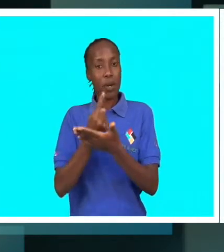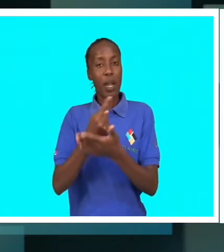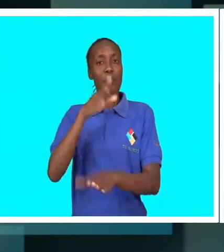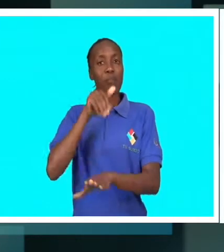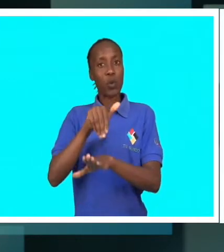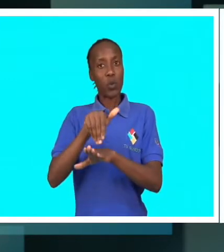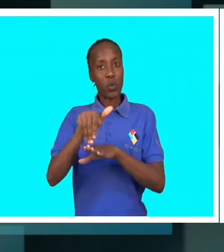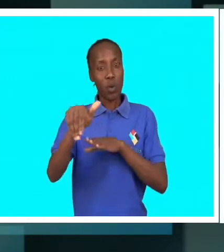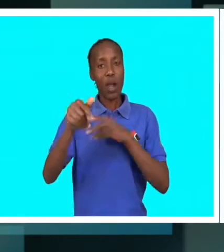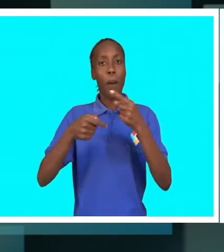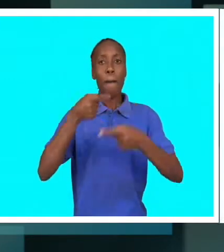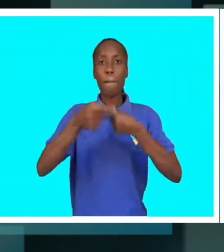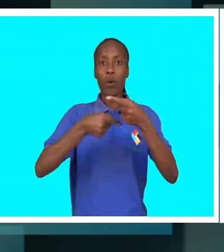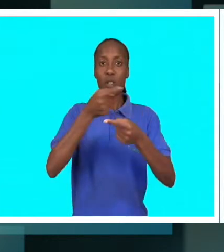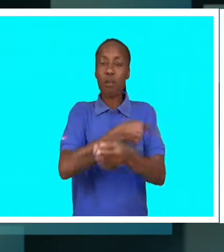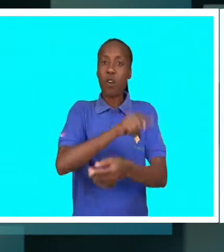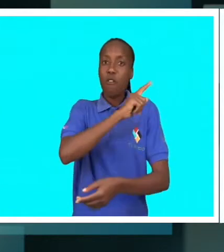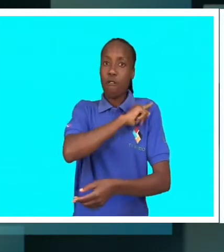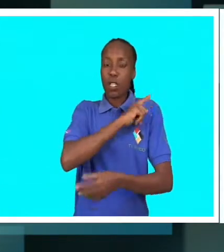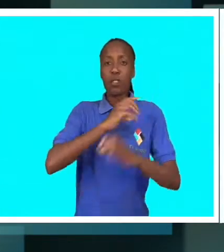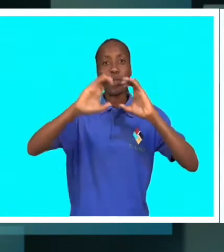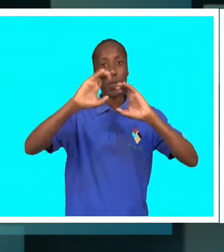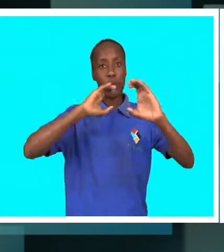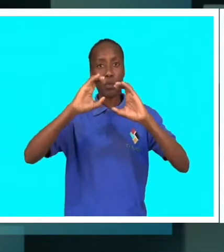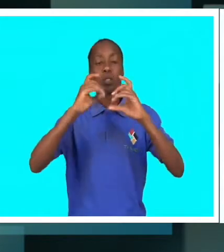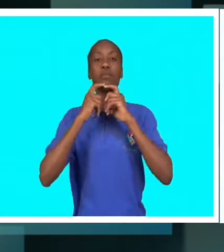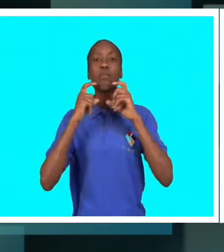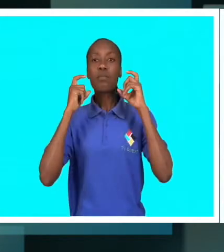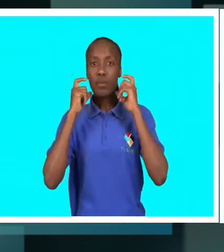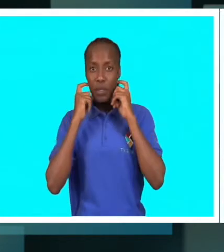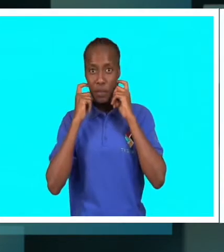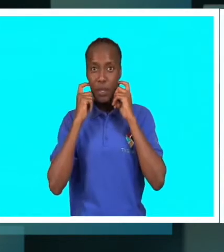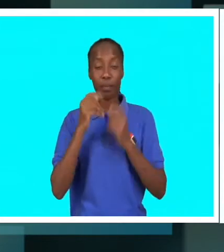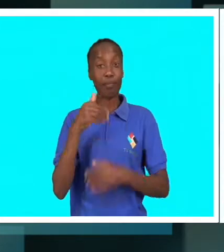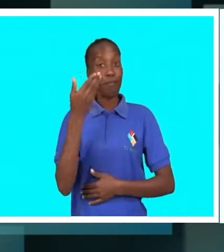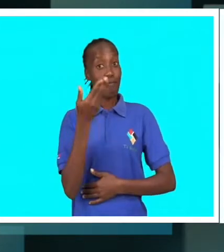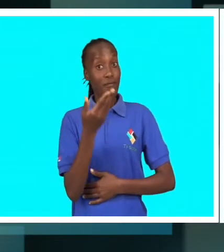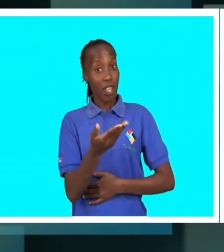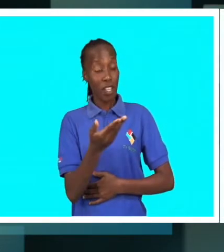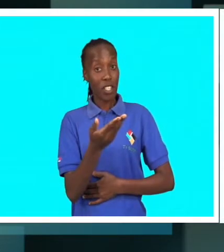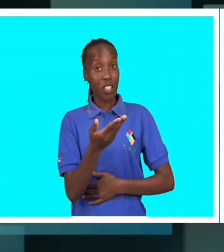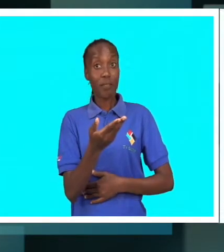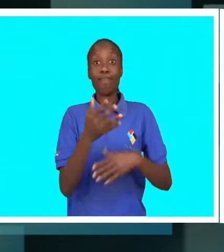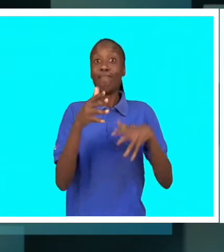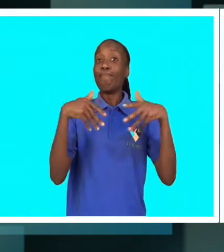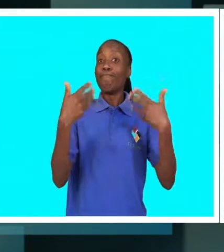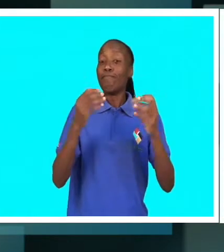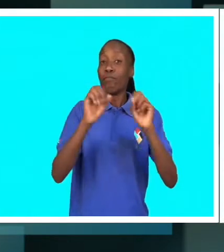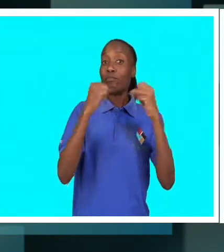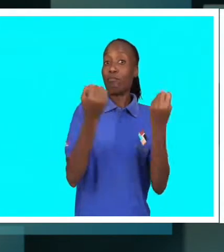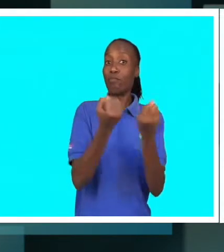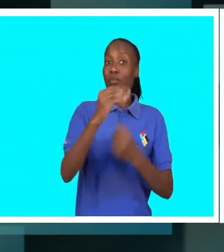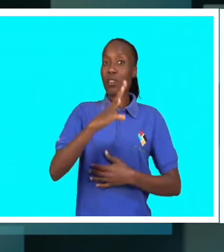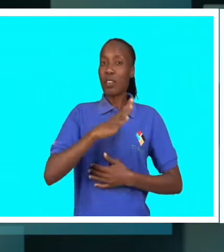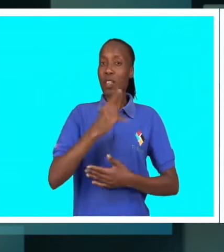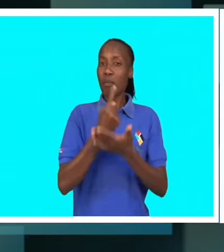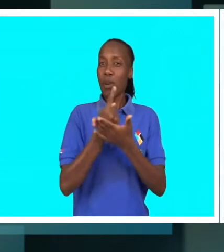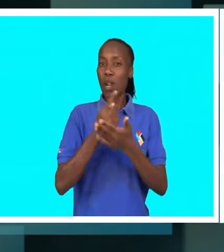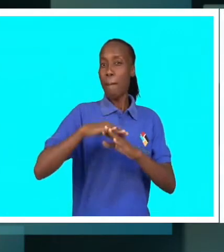necessária a continuidade do projeto para o fortalecimento da mídia em Moçambique. Este organismo tem um